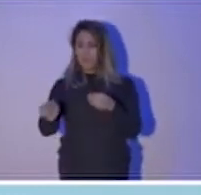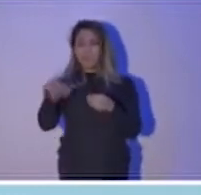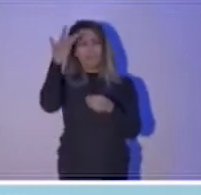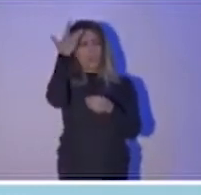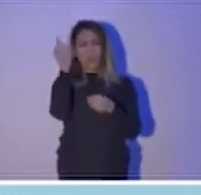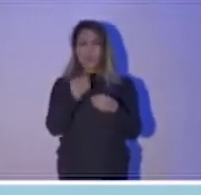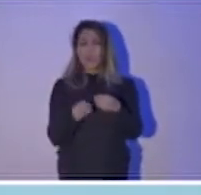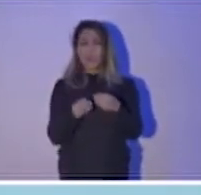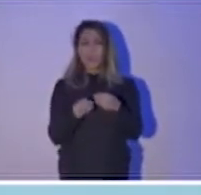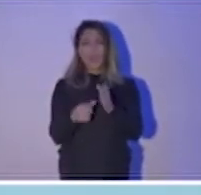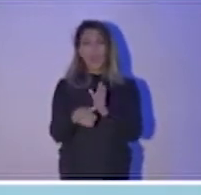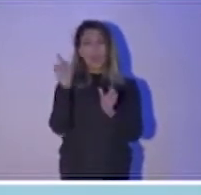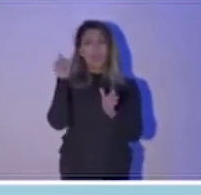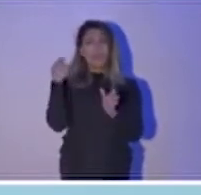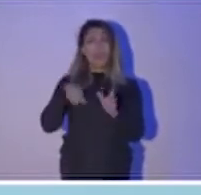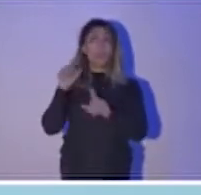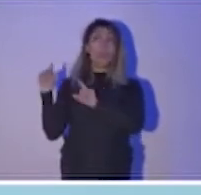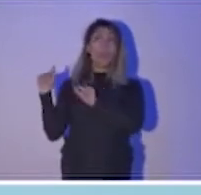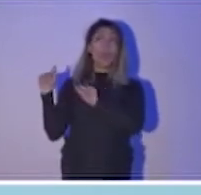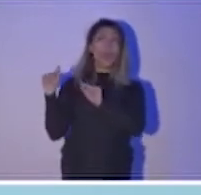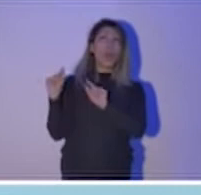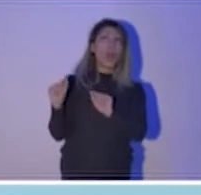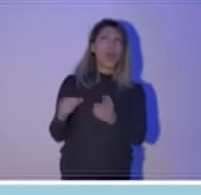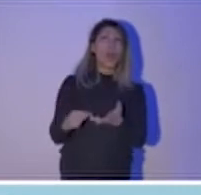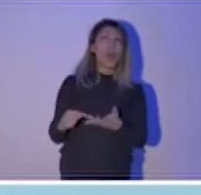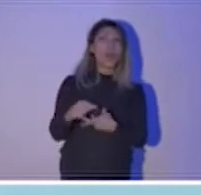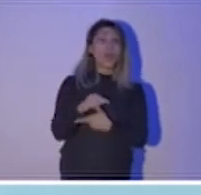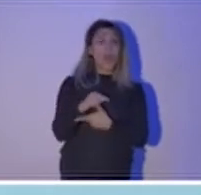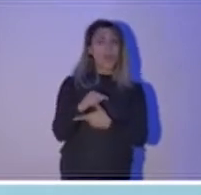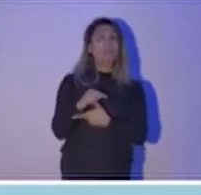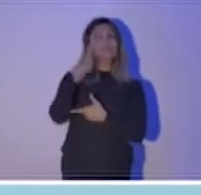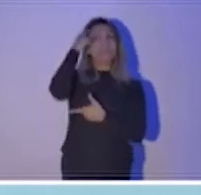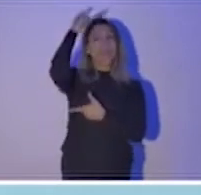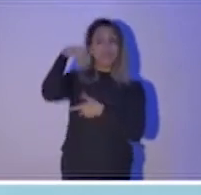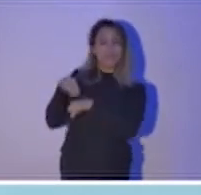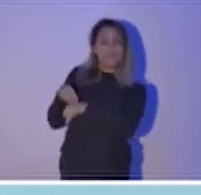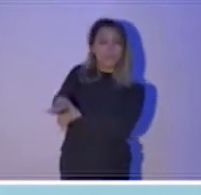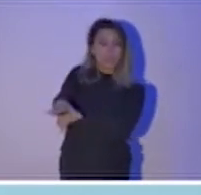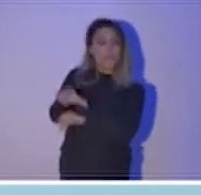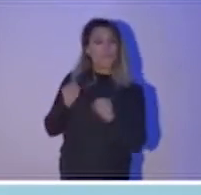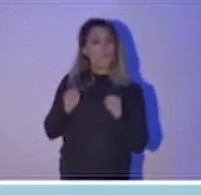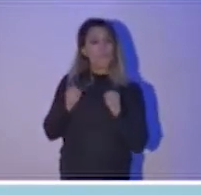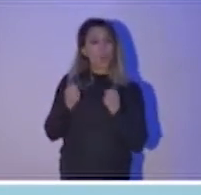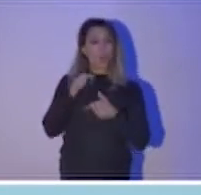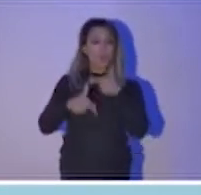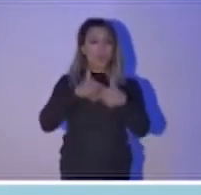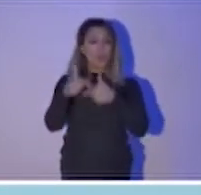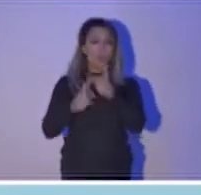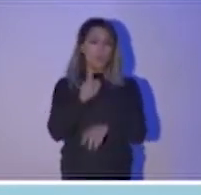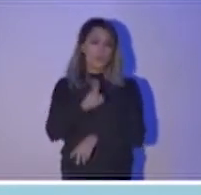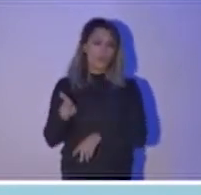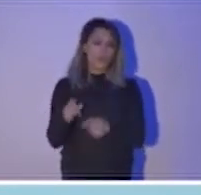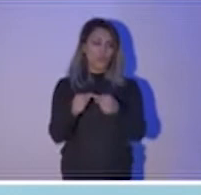saber antes que era o caminho para chegar até aqui? Então, talvez isso, de alguma maneira, fortaleça o trabalho do professor em